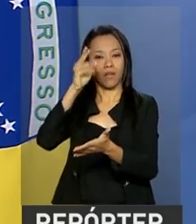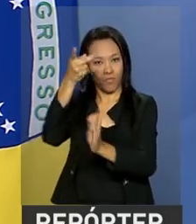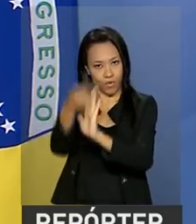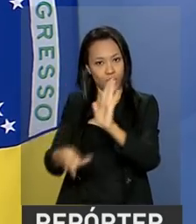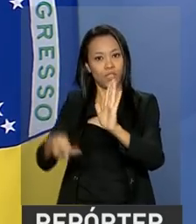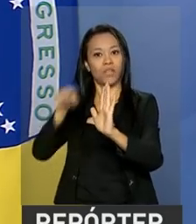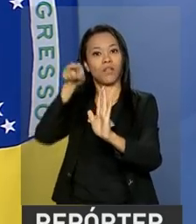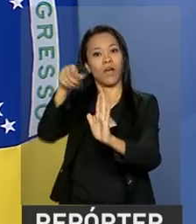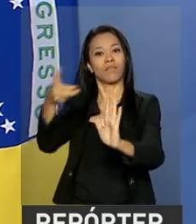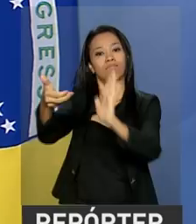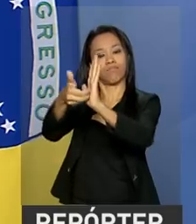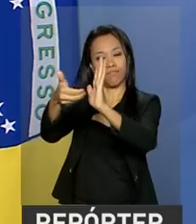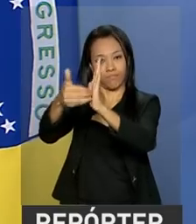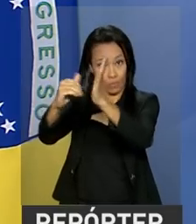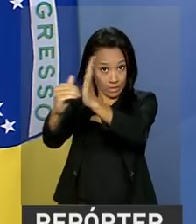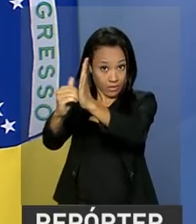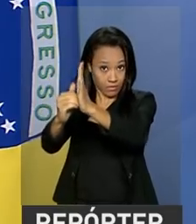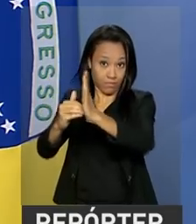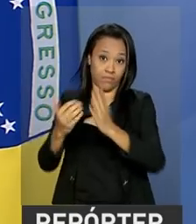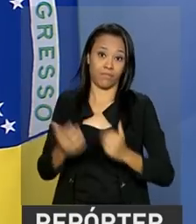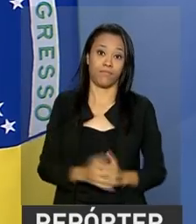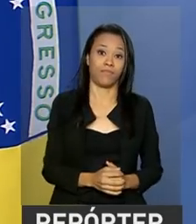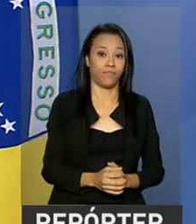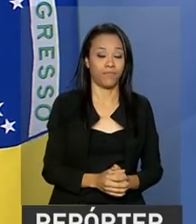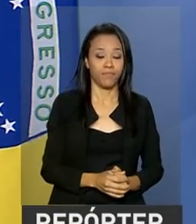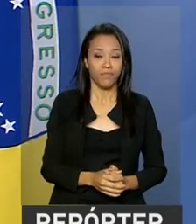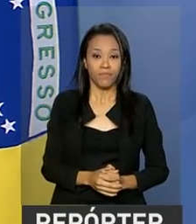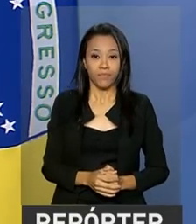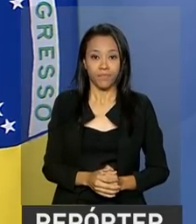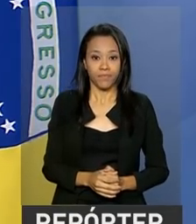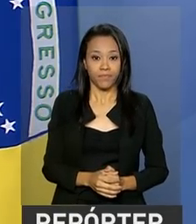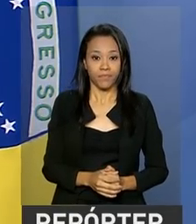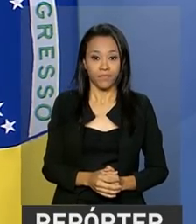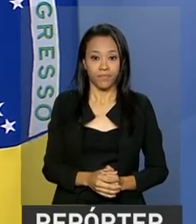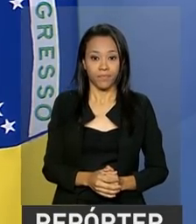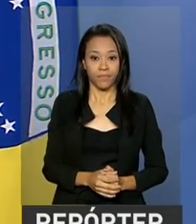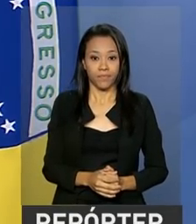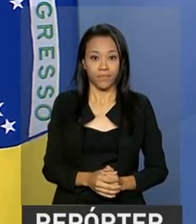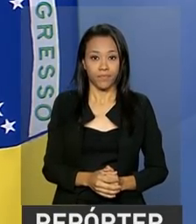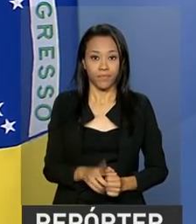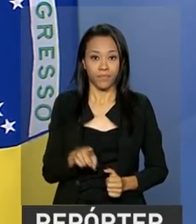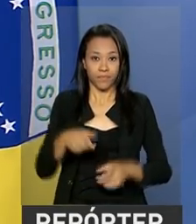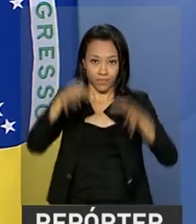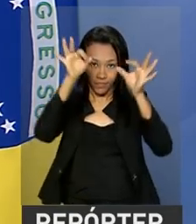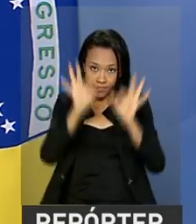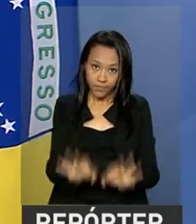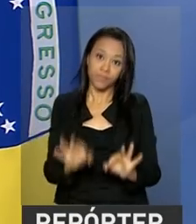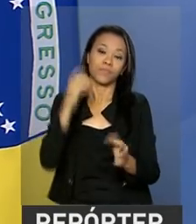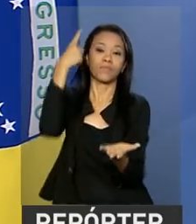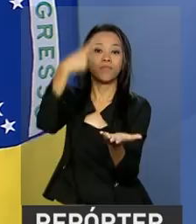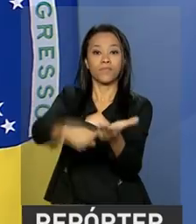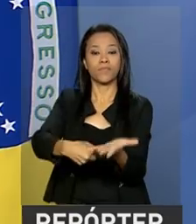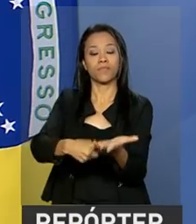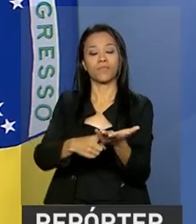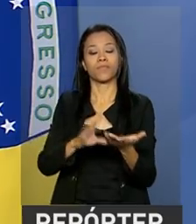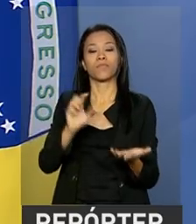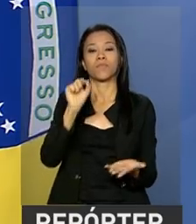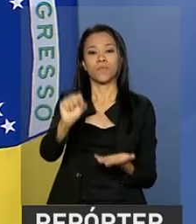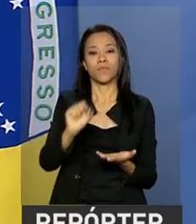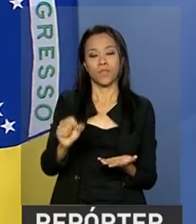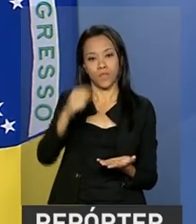no senado federal o firme compromisso do governo do presidente michel temer